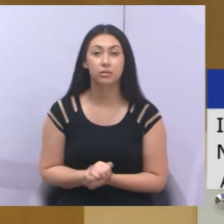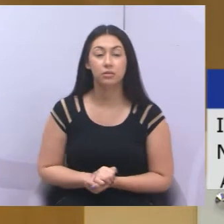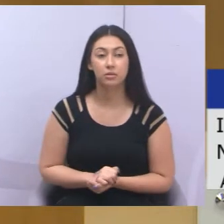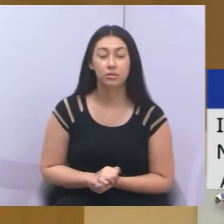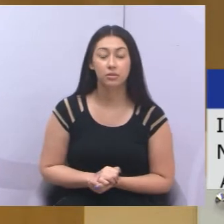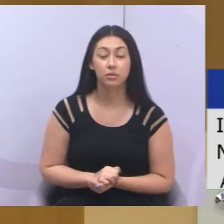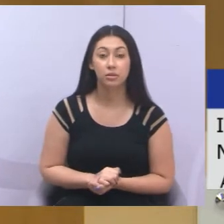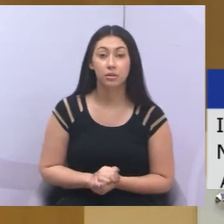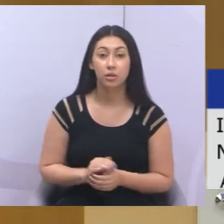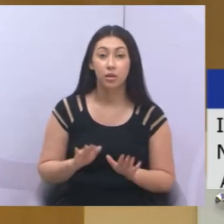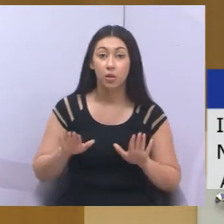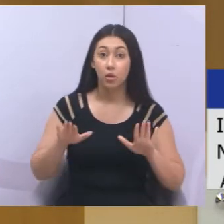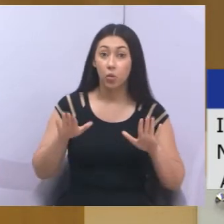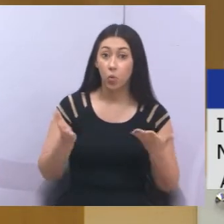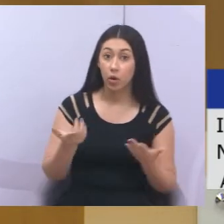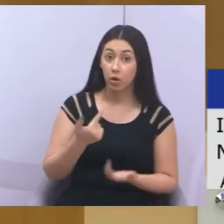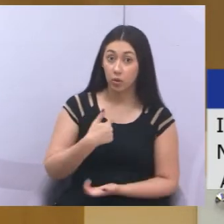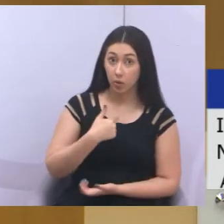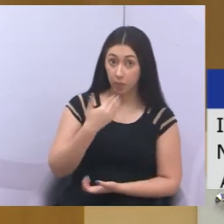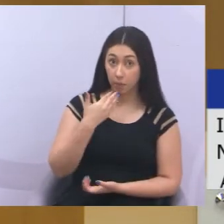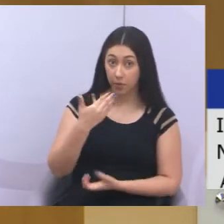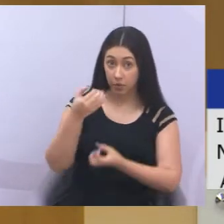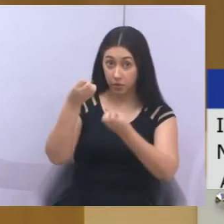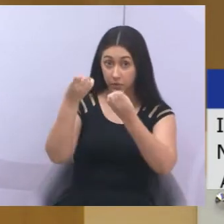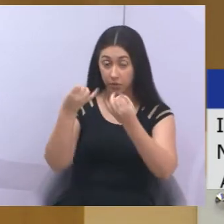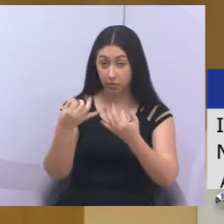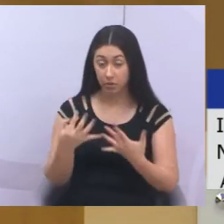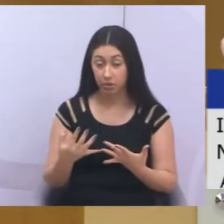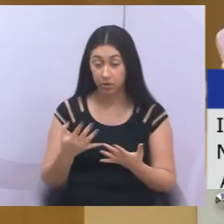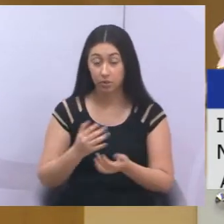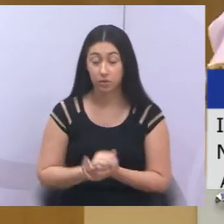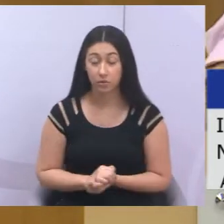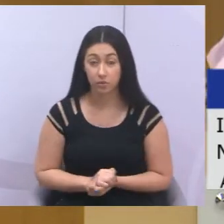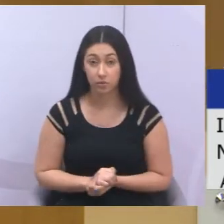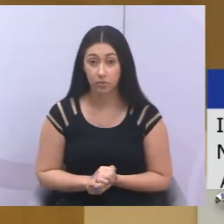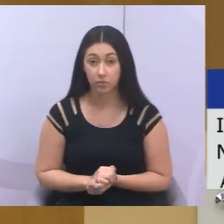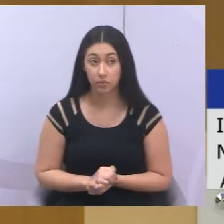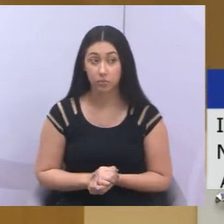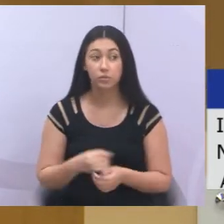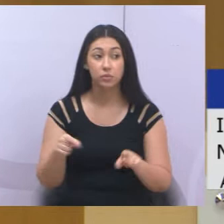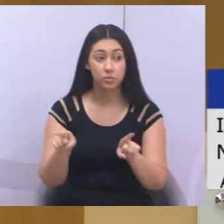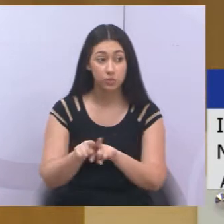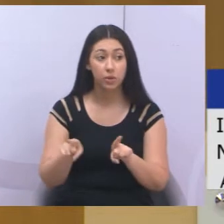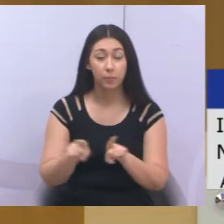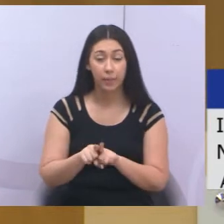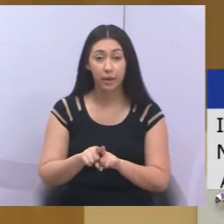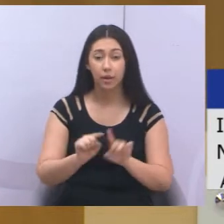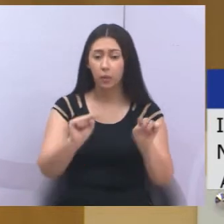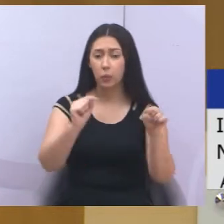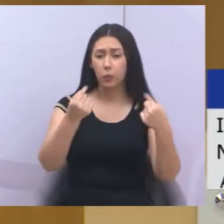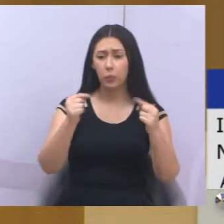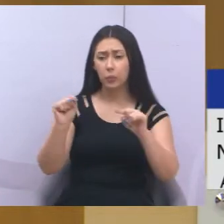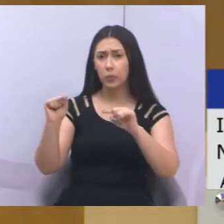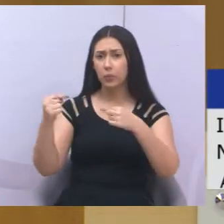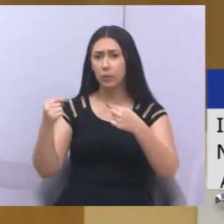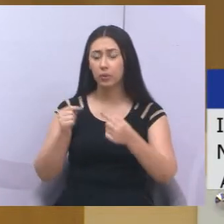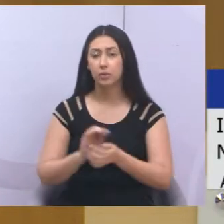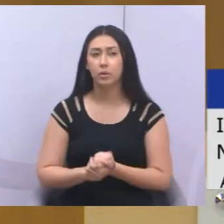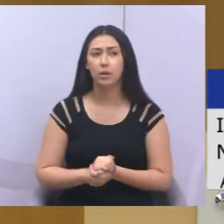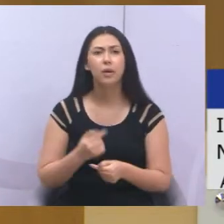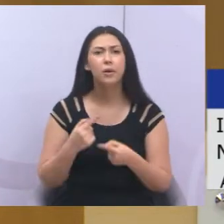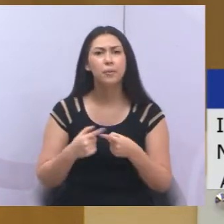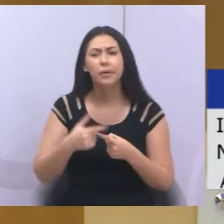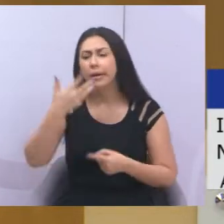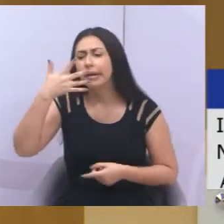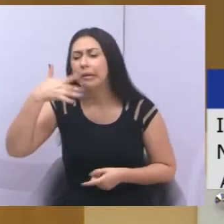que quando eu fiz o pedido de informação nessa casa, também recebi crítica. Por que